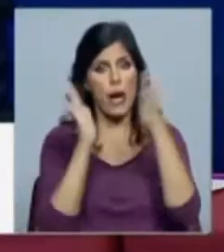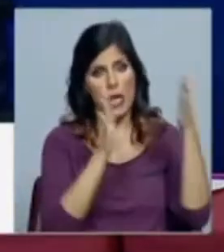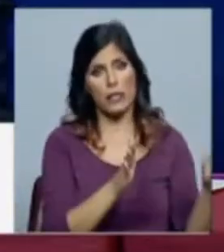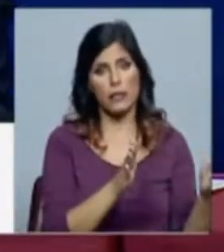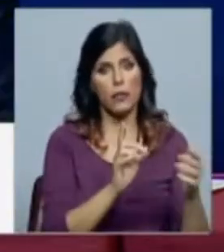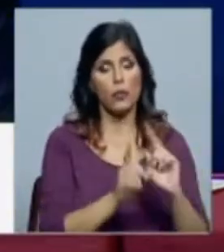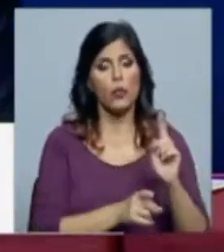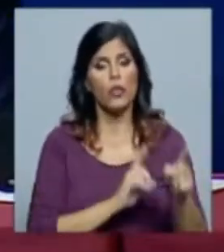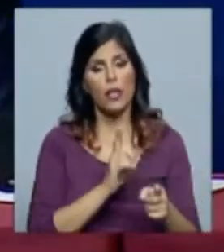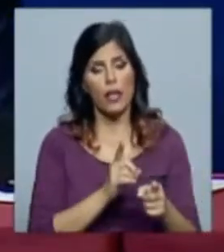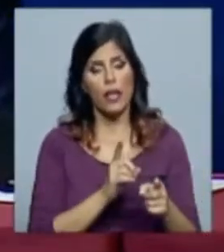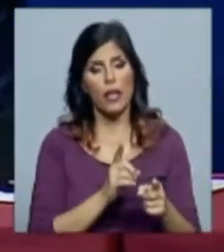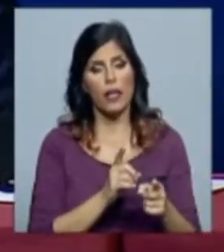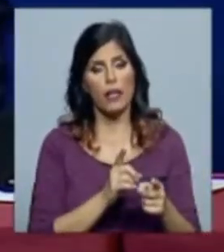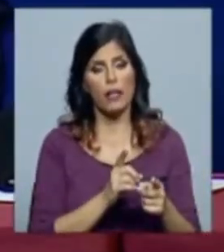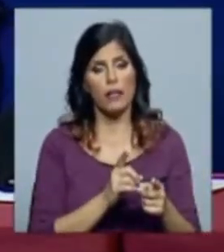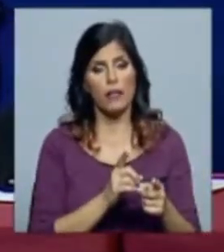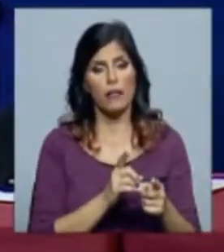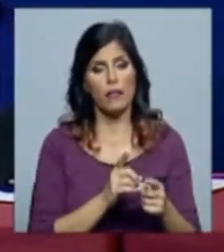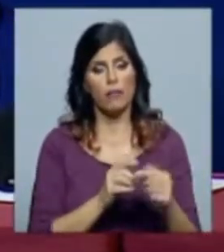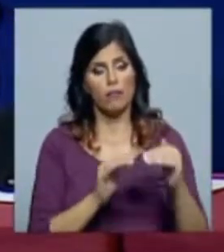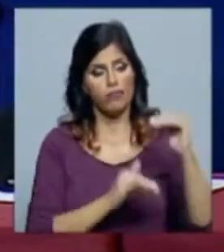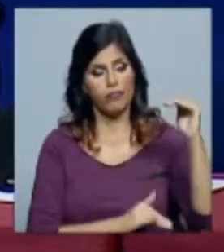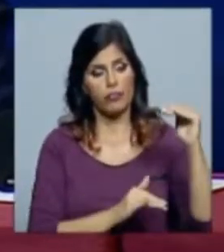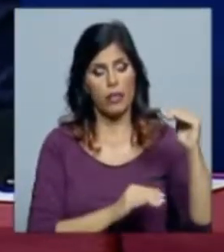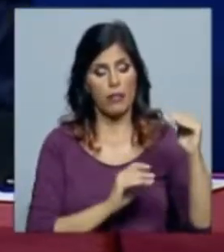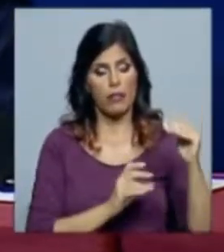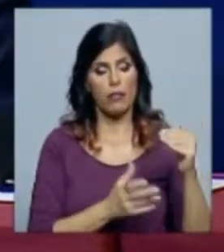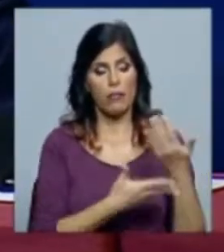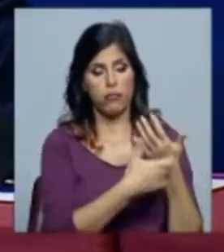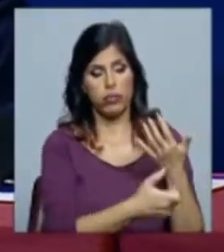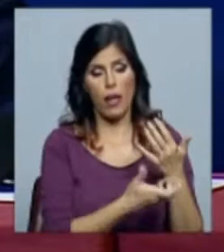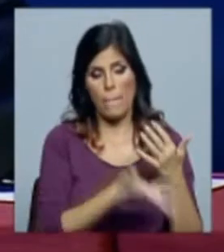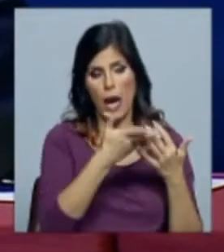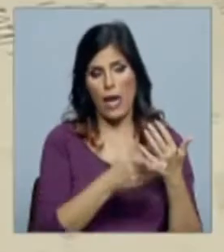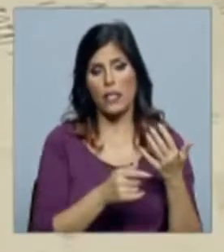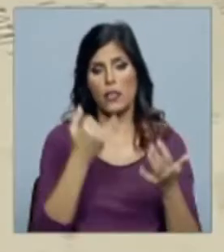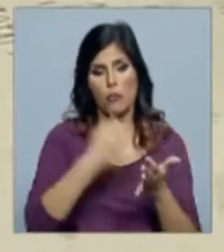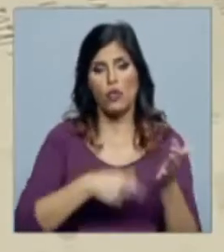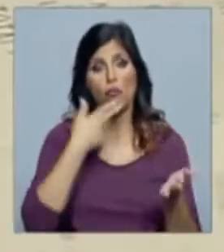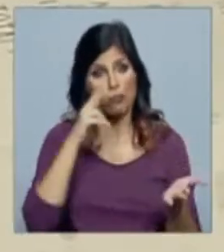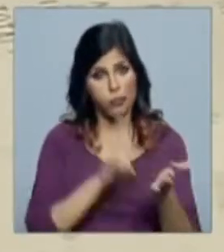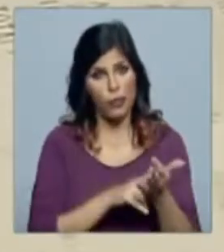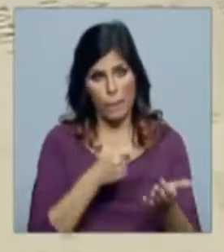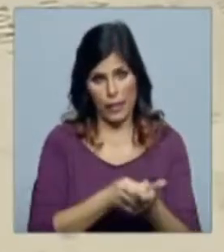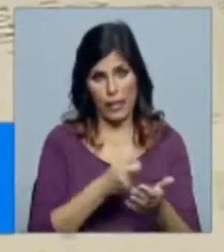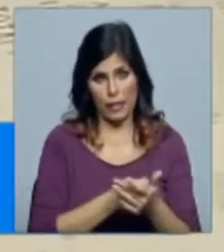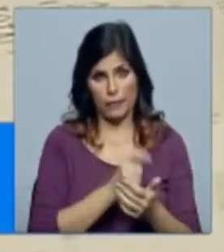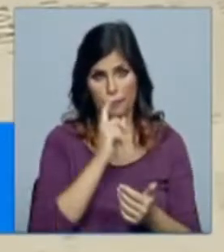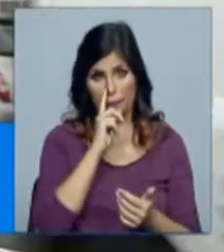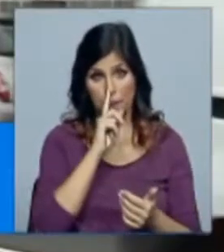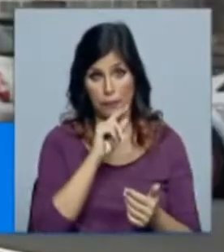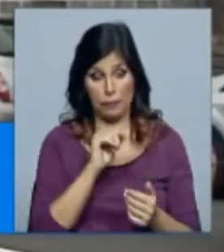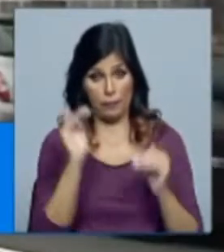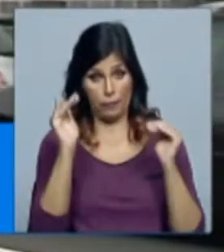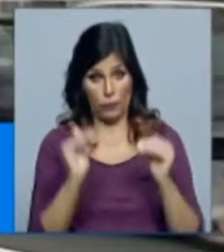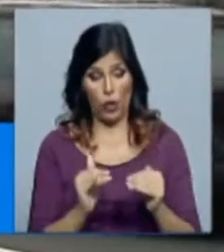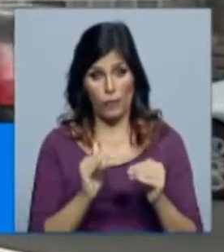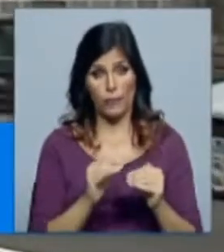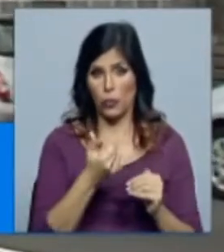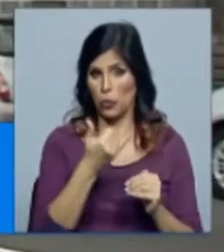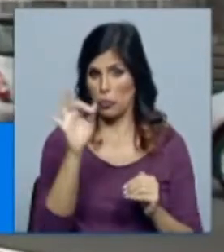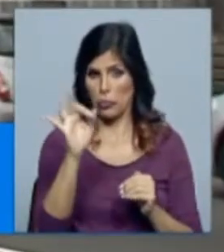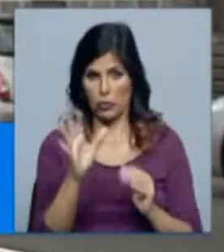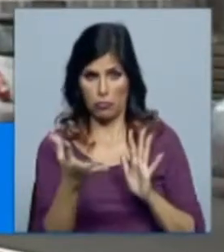daquilo que é o diferencial entre as retenções a mais e o imposto a pagar a redução tal como anunciado em média de